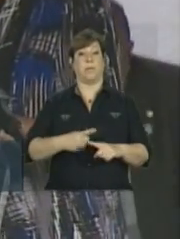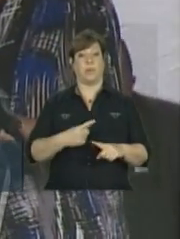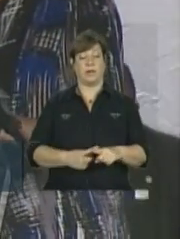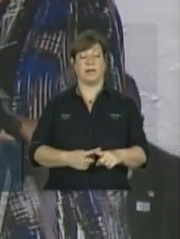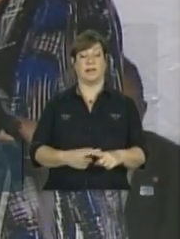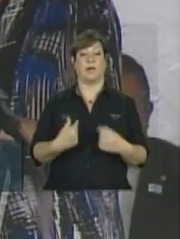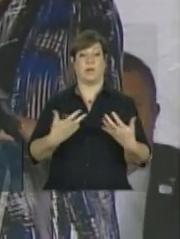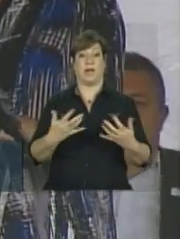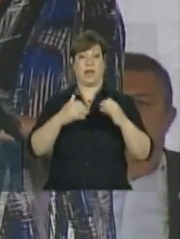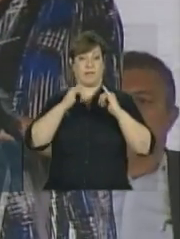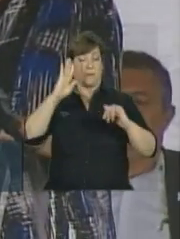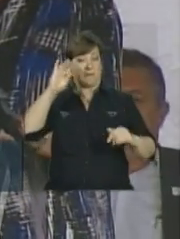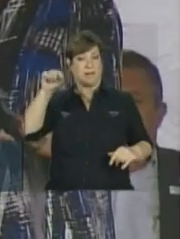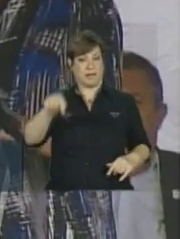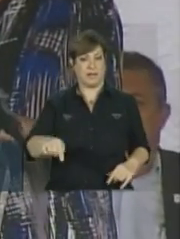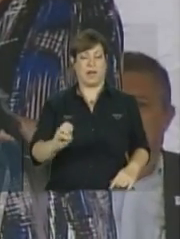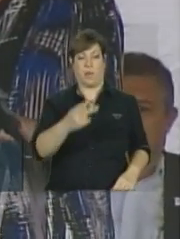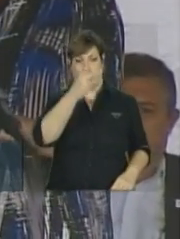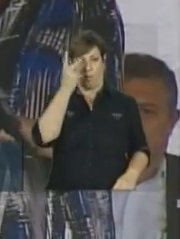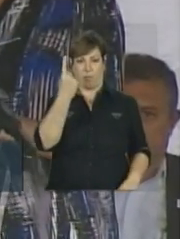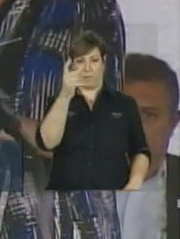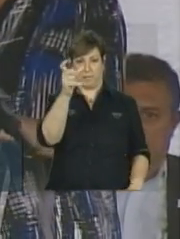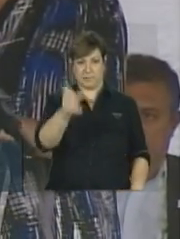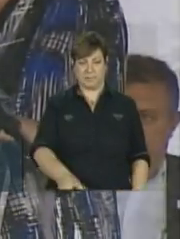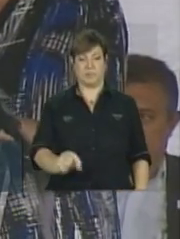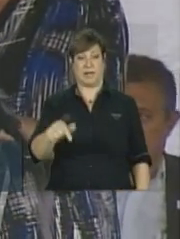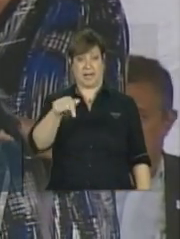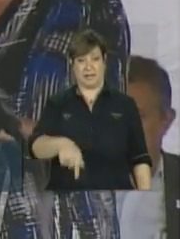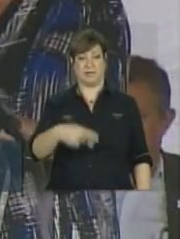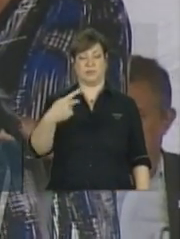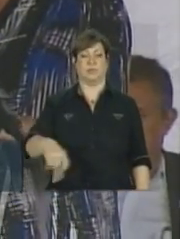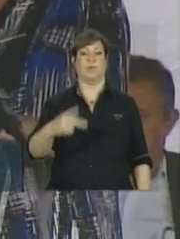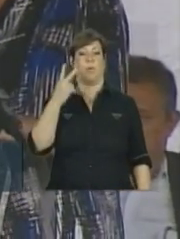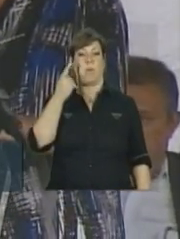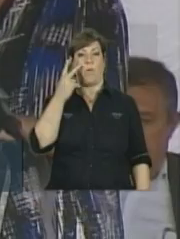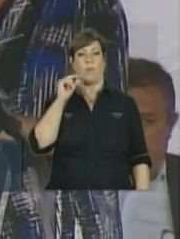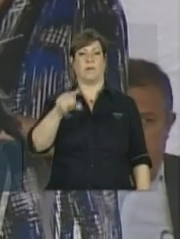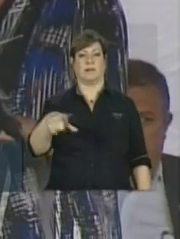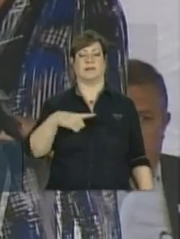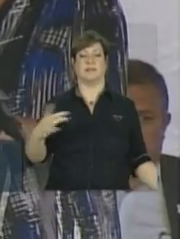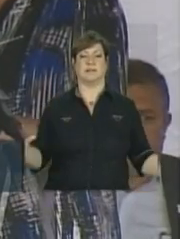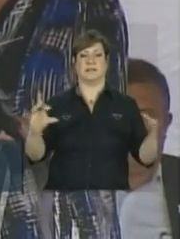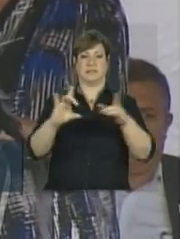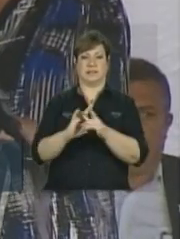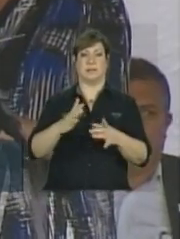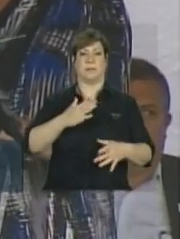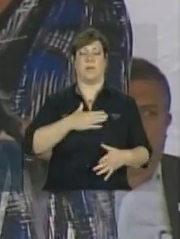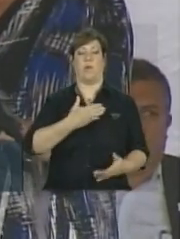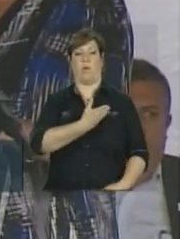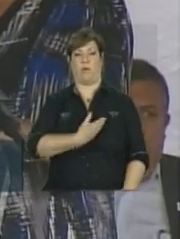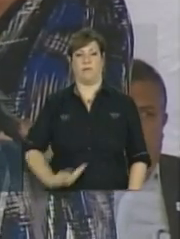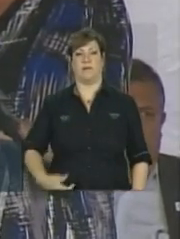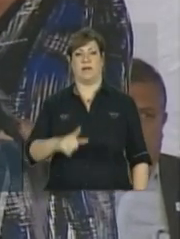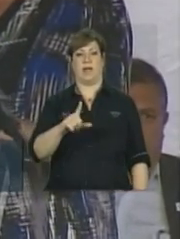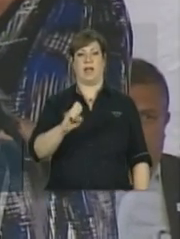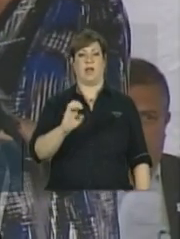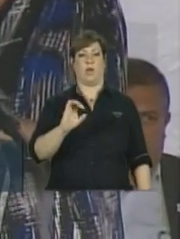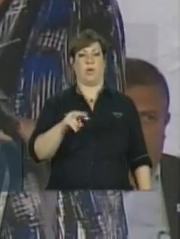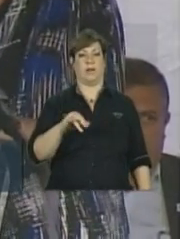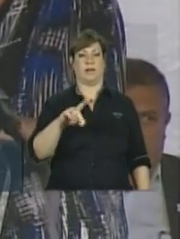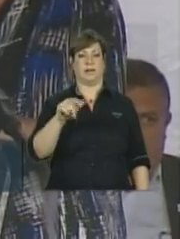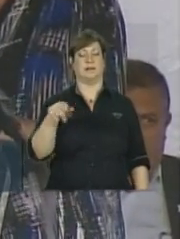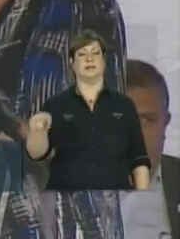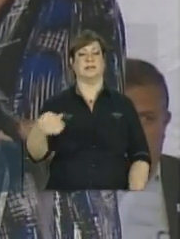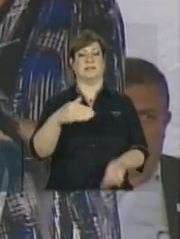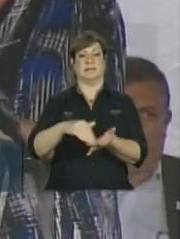queria ressaltar que ele é uma pessoa aqui do Ceará, que integra meu governo, que é o Leônida Cristino,